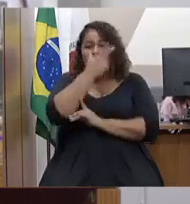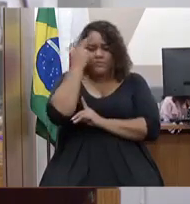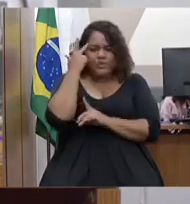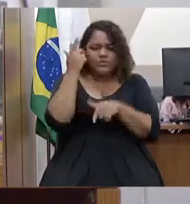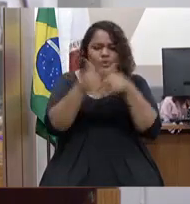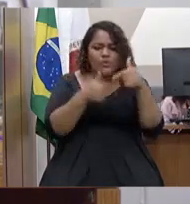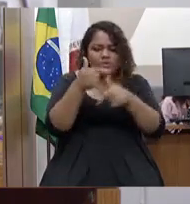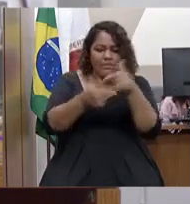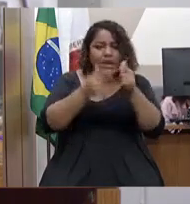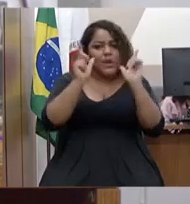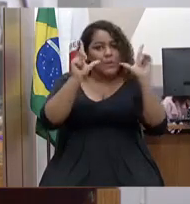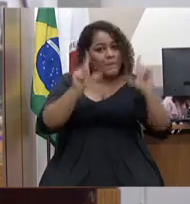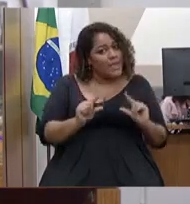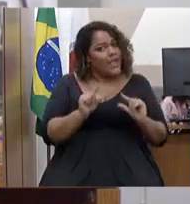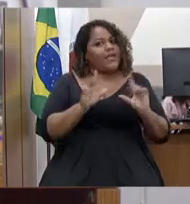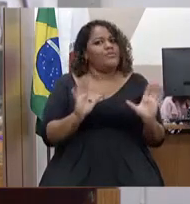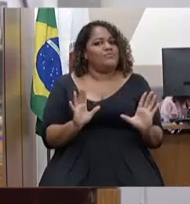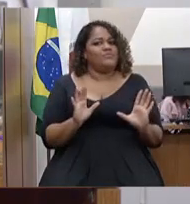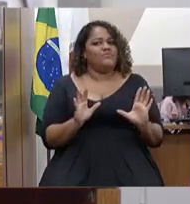de trabalho